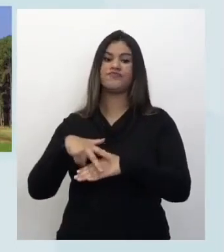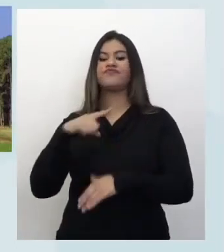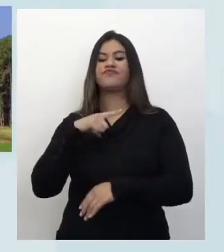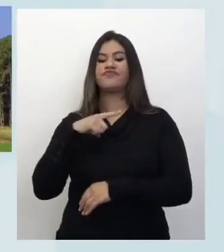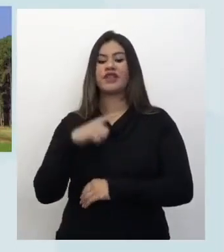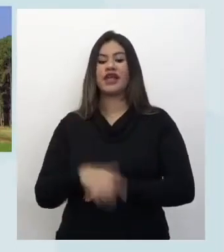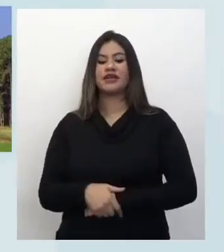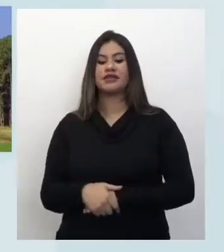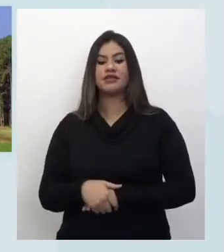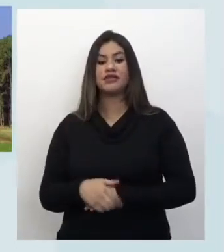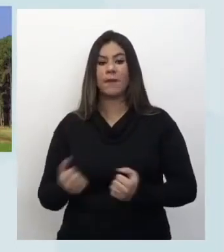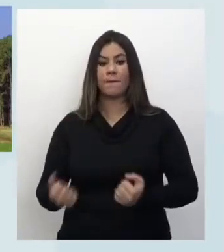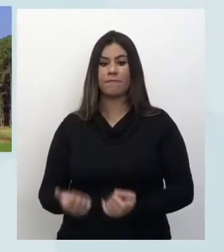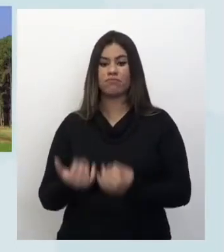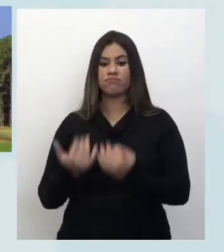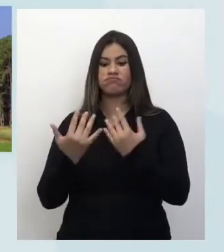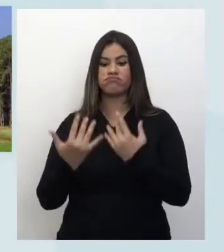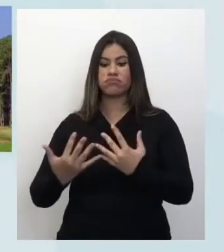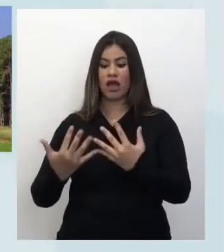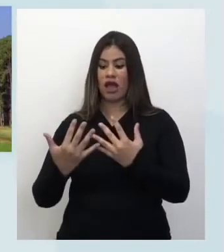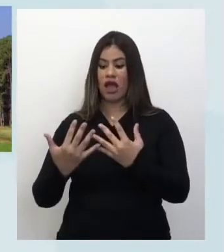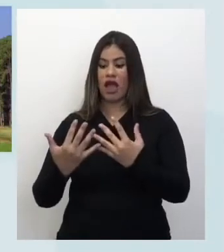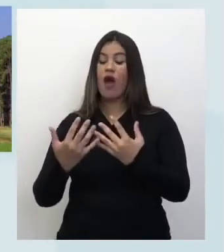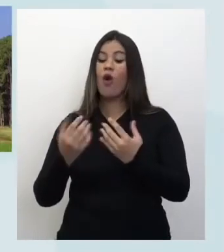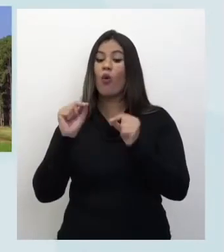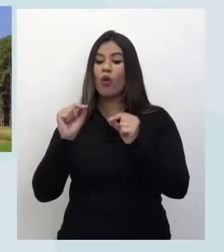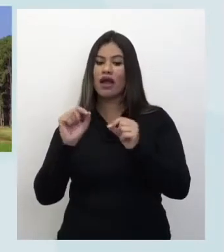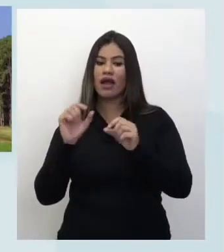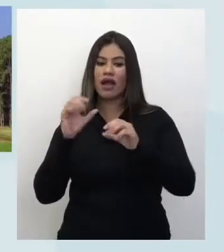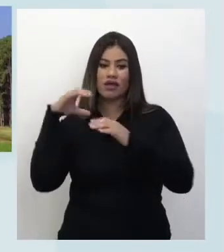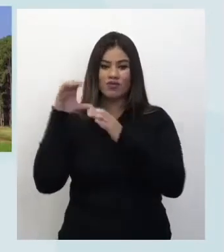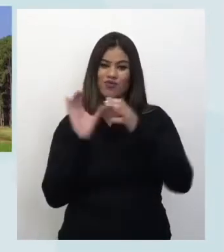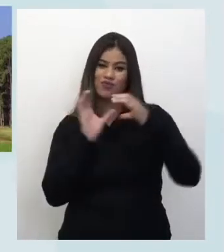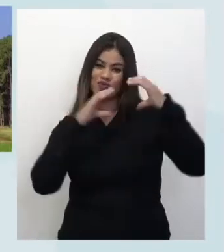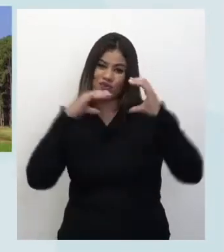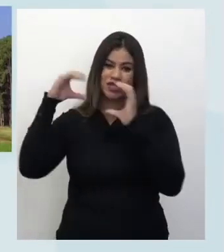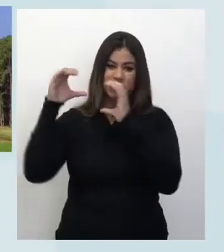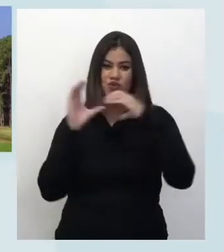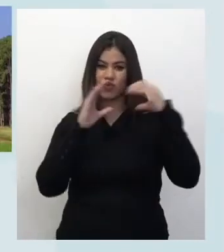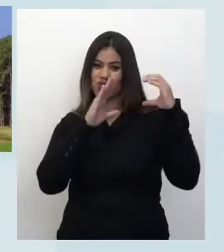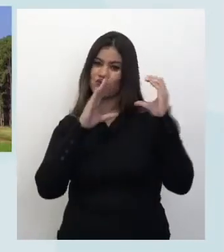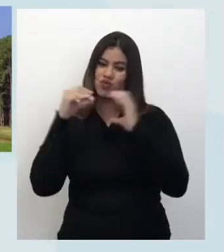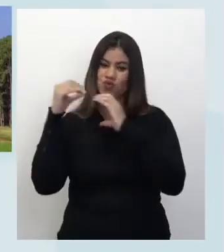milho. Então, o milho ele estaria crescendo, né? É legal